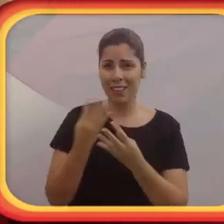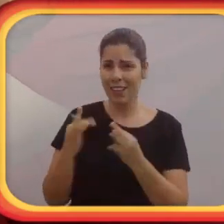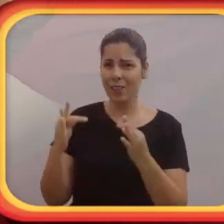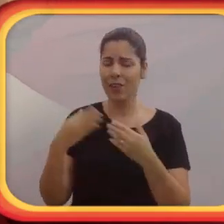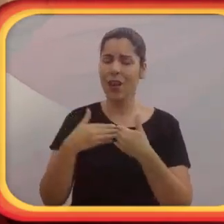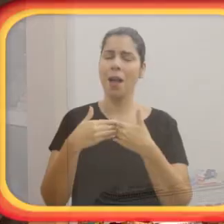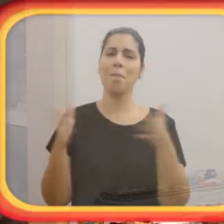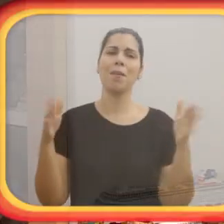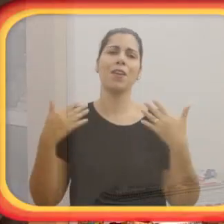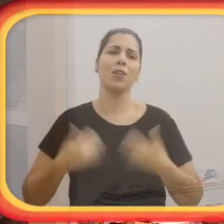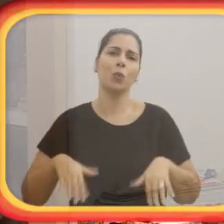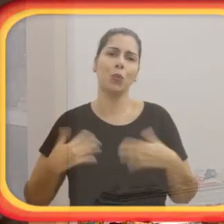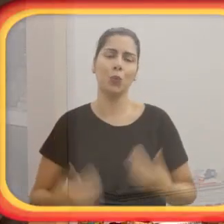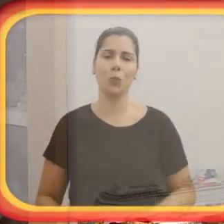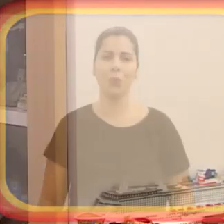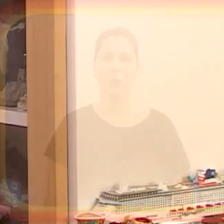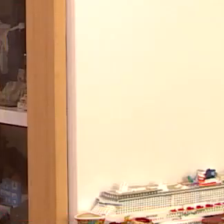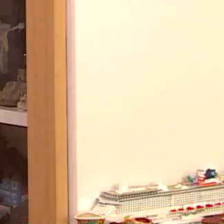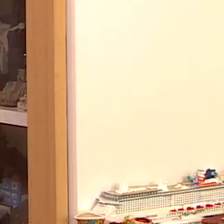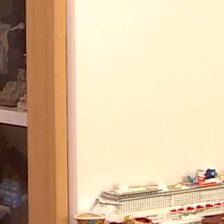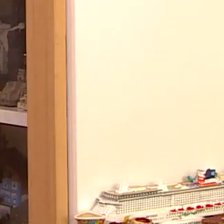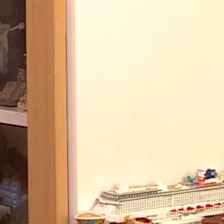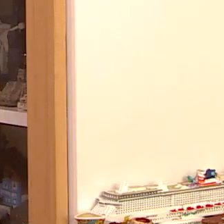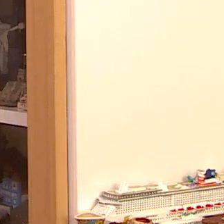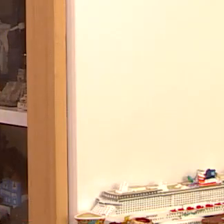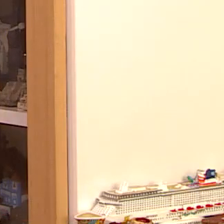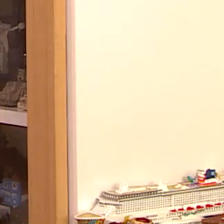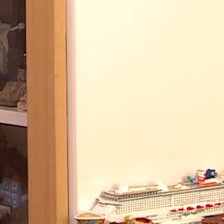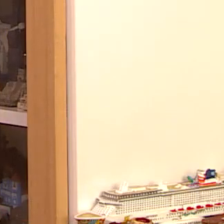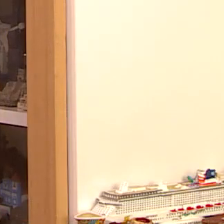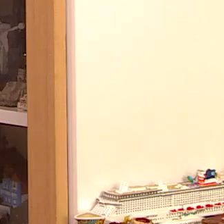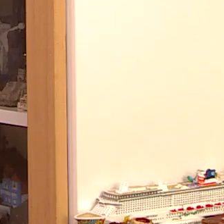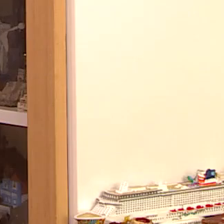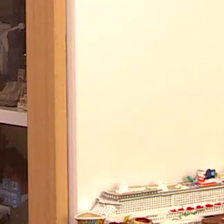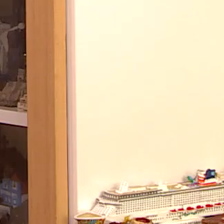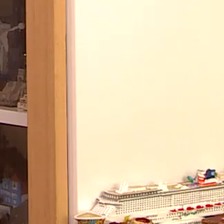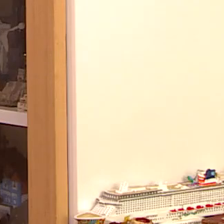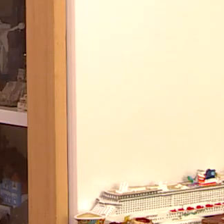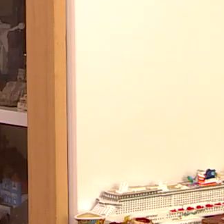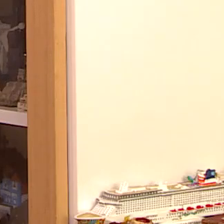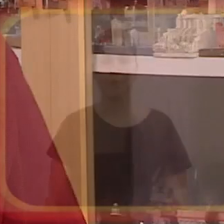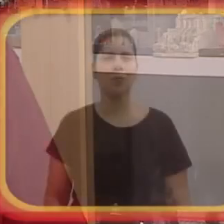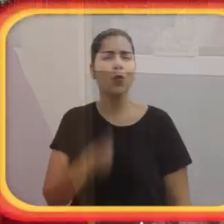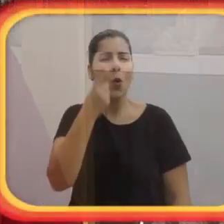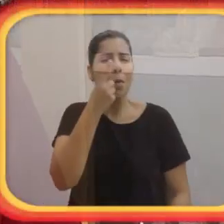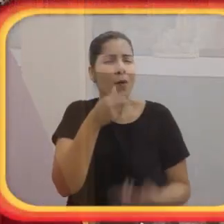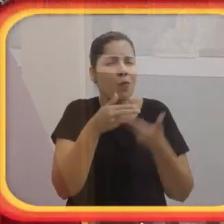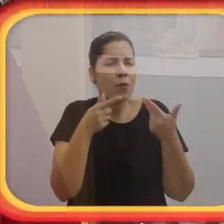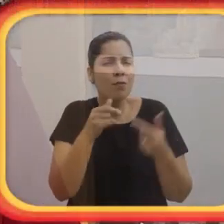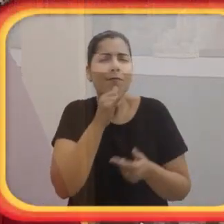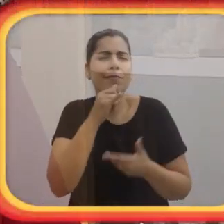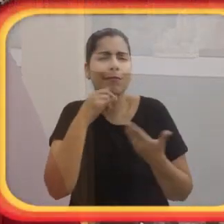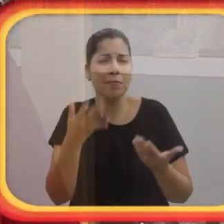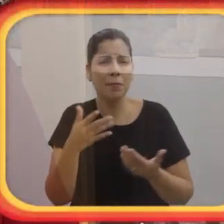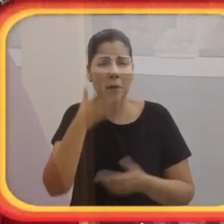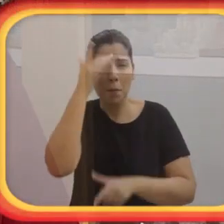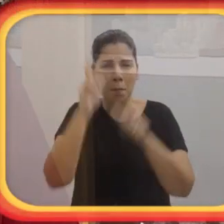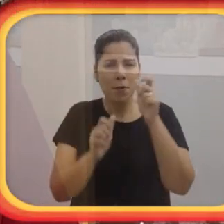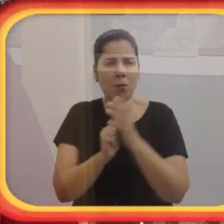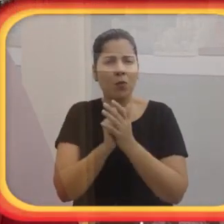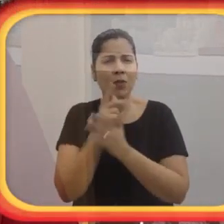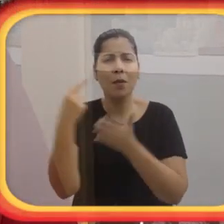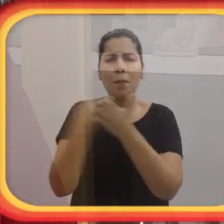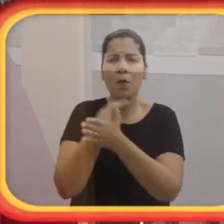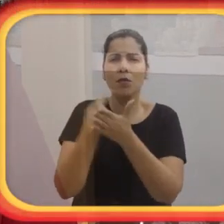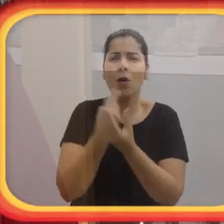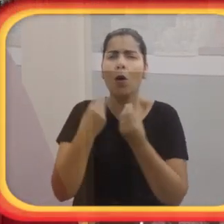interagir com o mundo. Então, a internet e a tecnologia abriram muitas portas. Um fato, por exemplo, que as pessoas